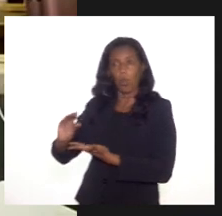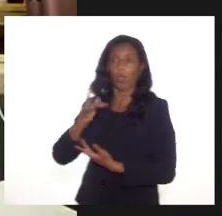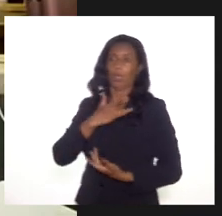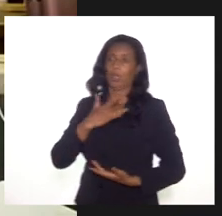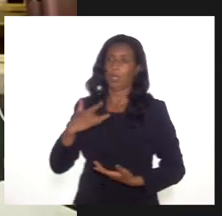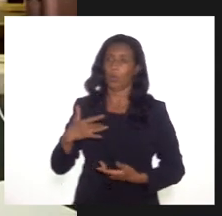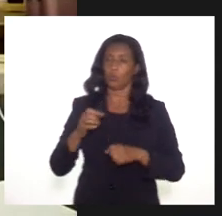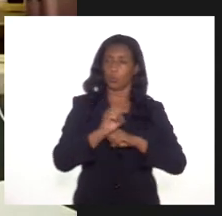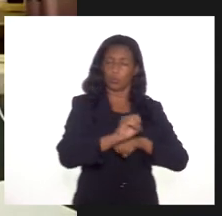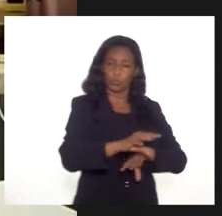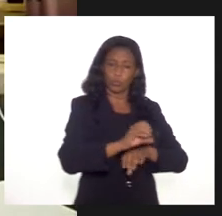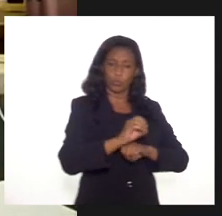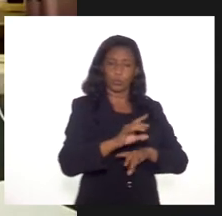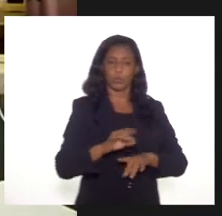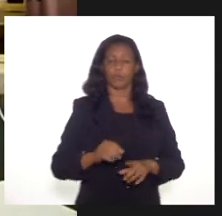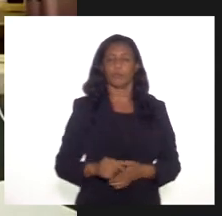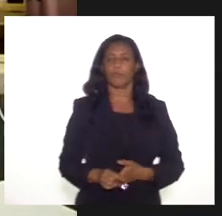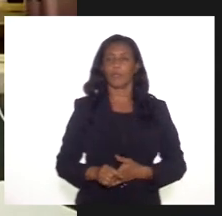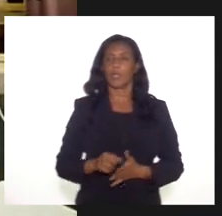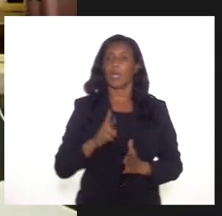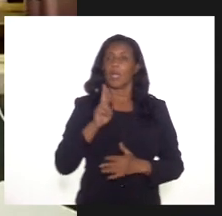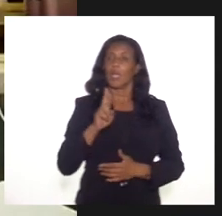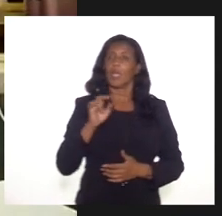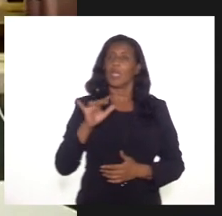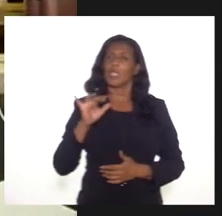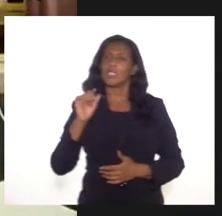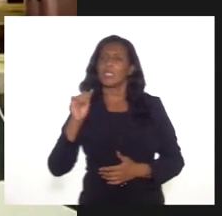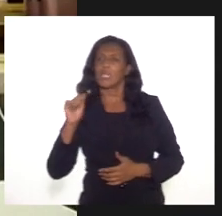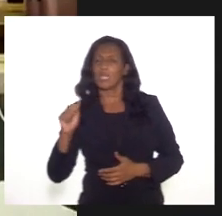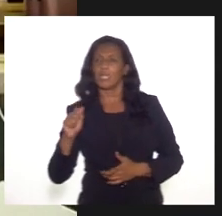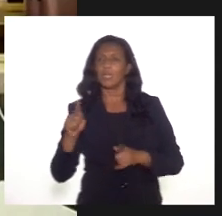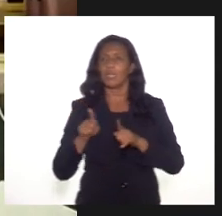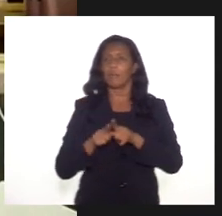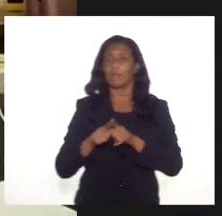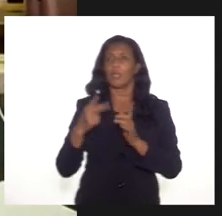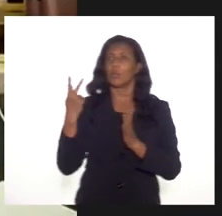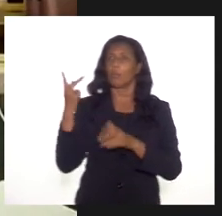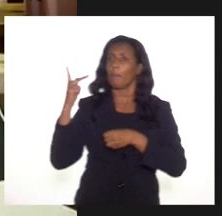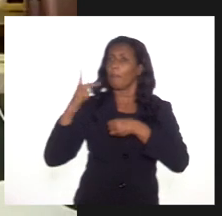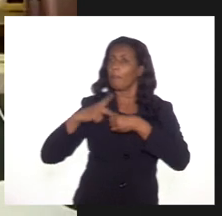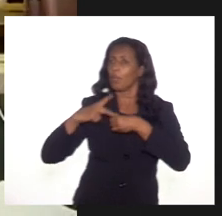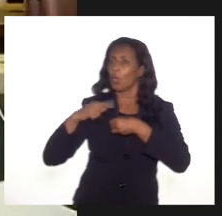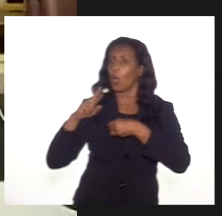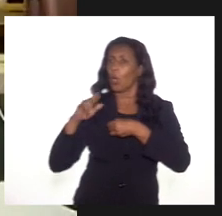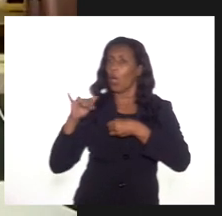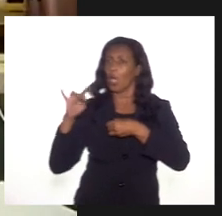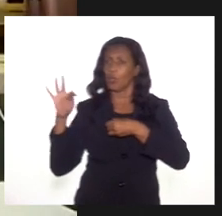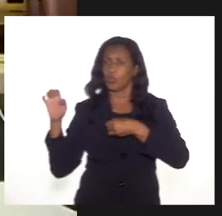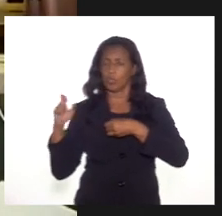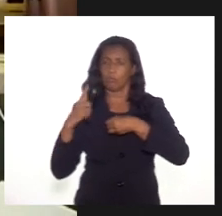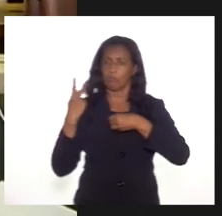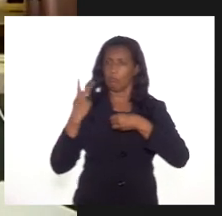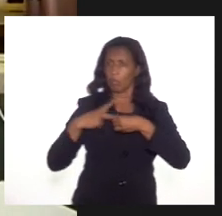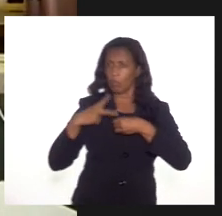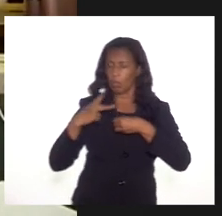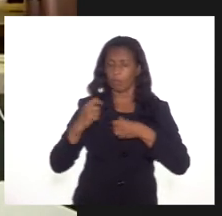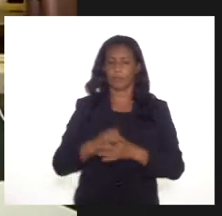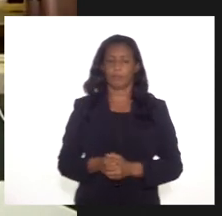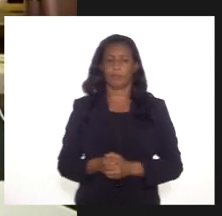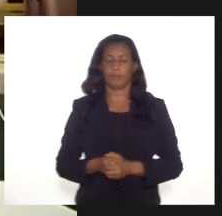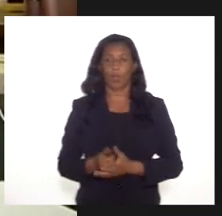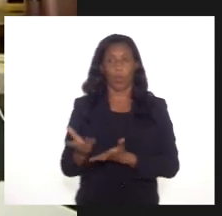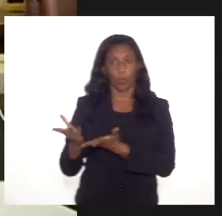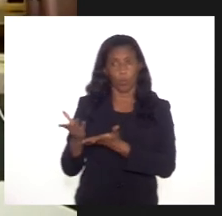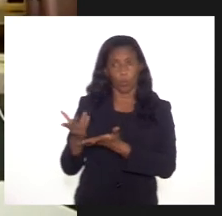saúde e educação e das receitas do royalties do petróleo. Bom, na comissão de orçamento a gente já